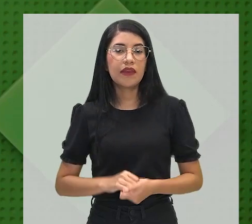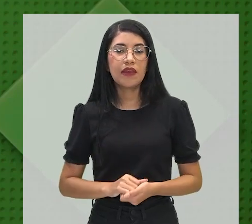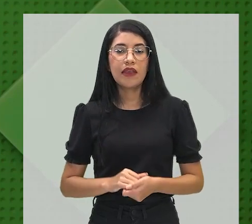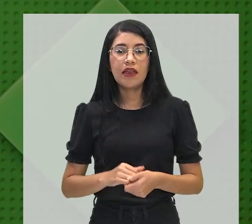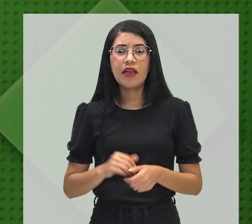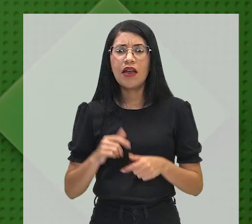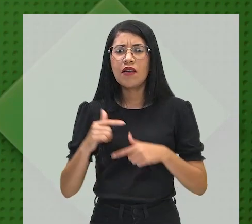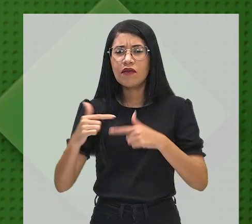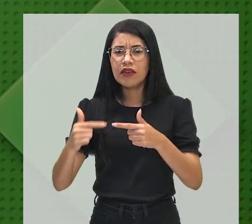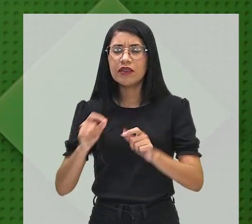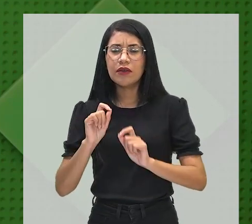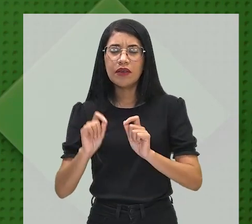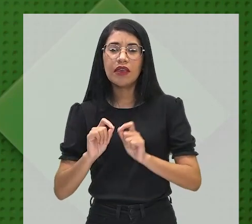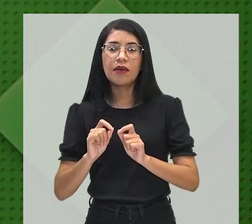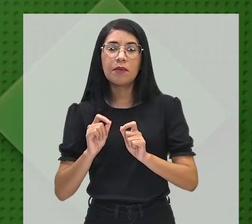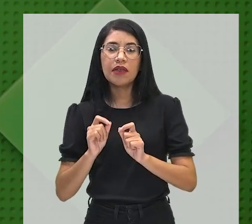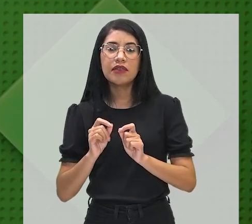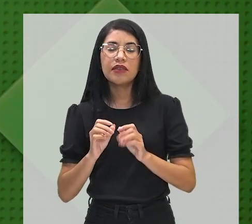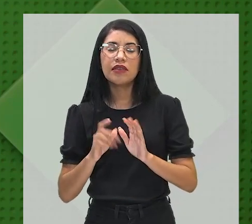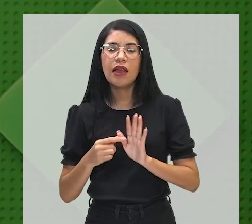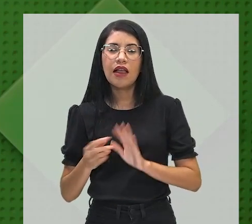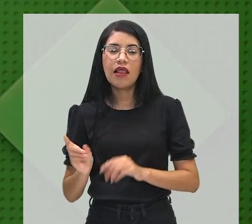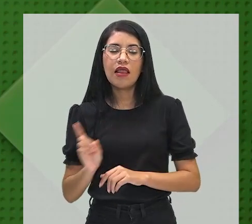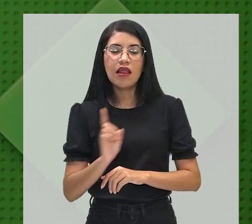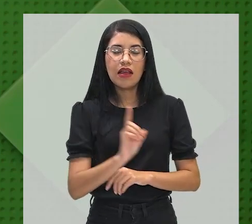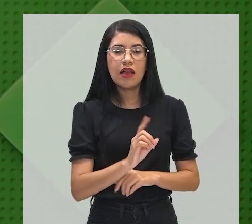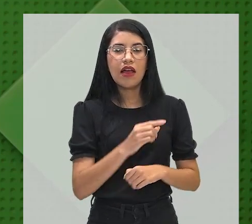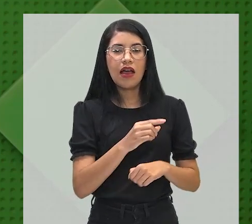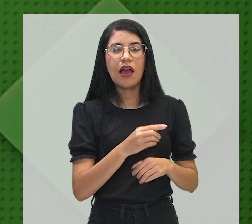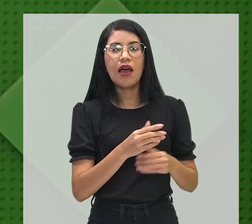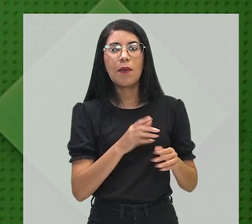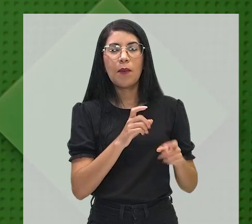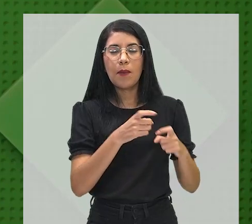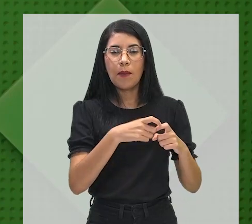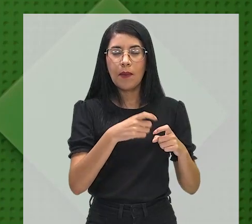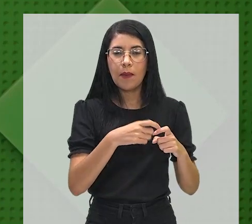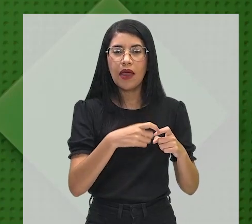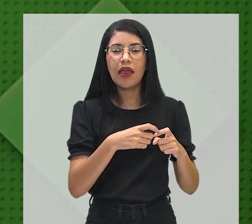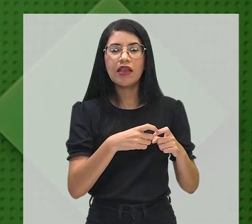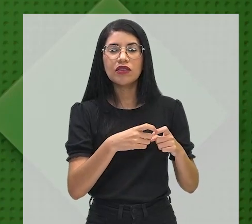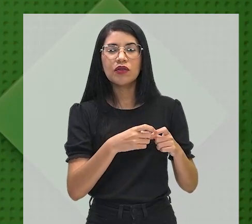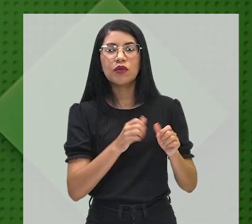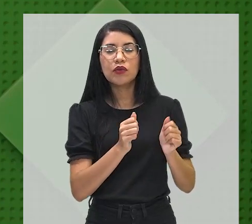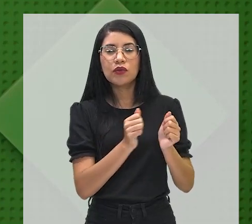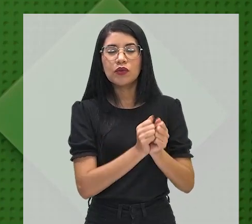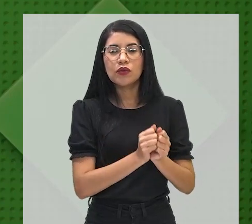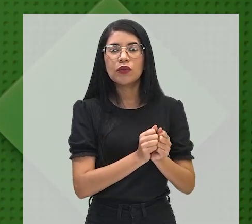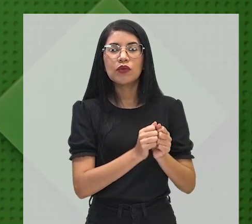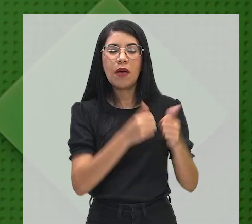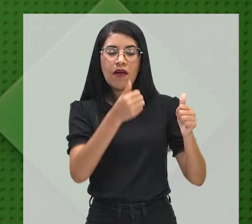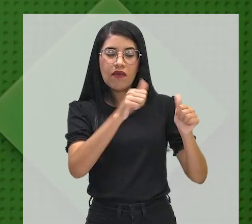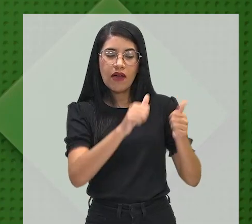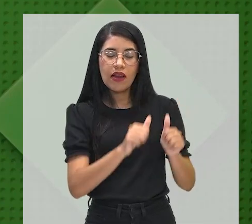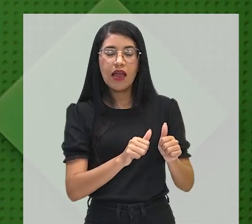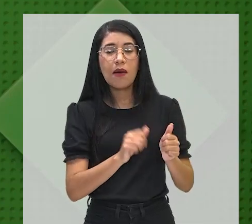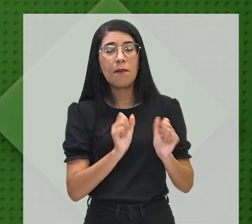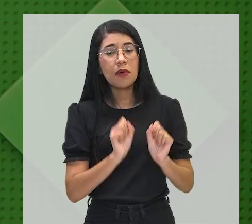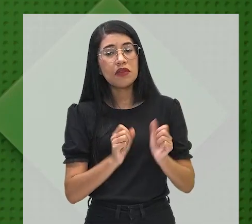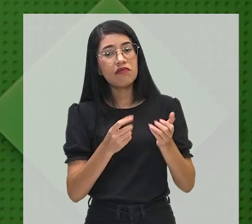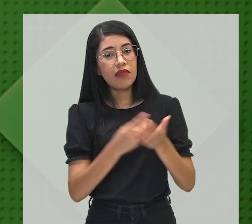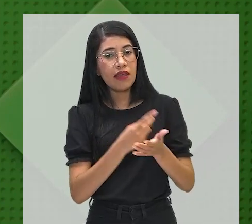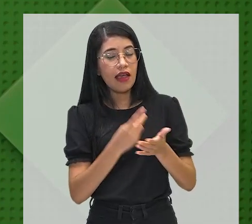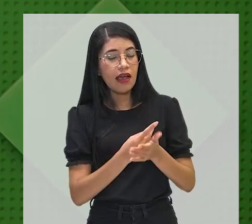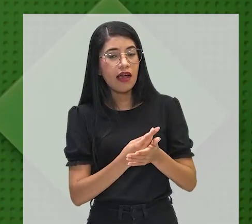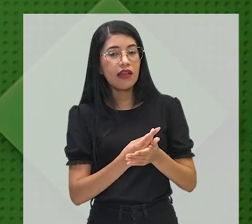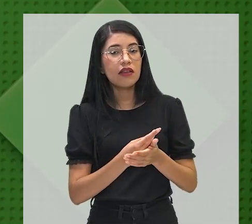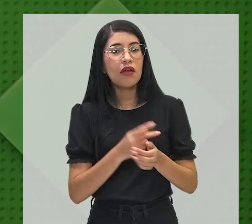que se deve fazer? Deve-se encaminhar essa criança para um acompanhamento médico, né, porque algo pode estar errado. Pode